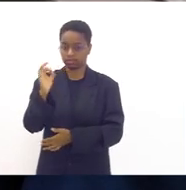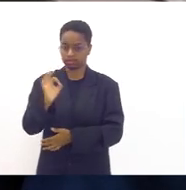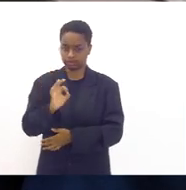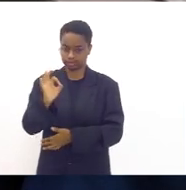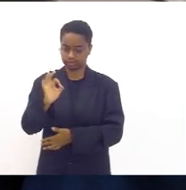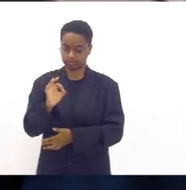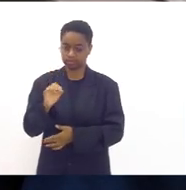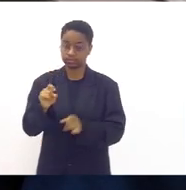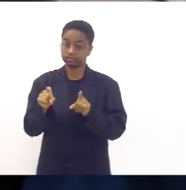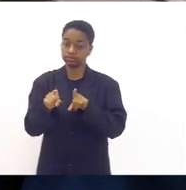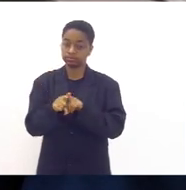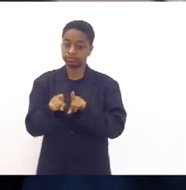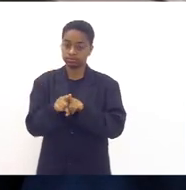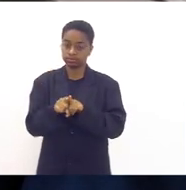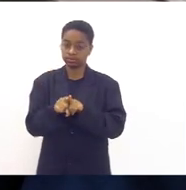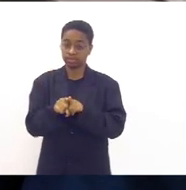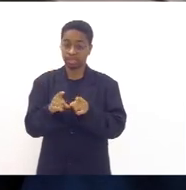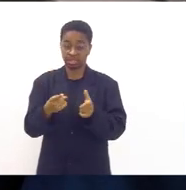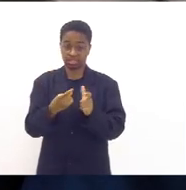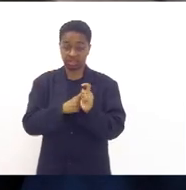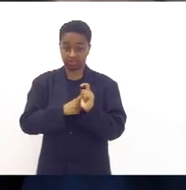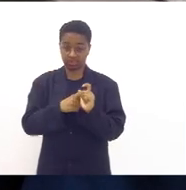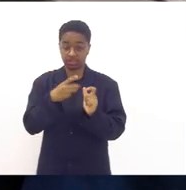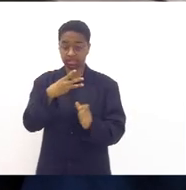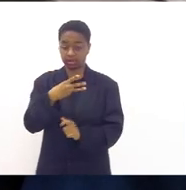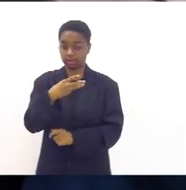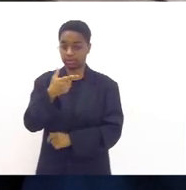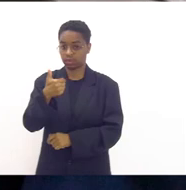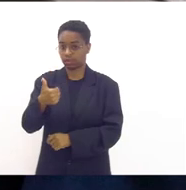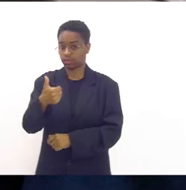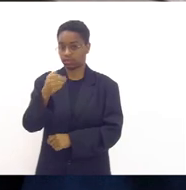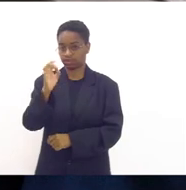ele tem uma inadimplência de 31%.